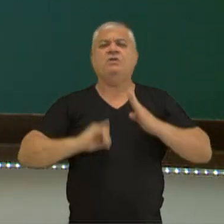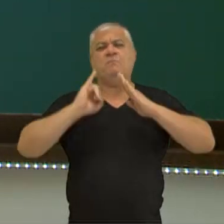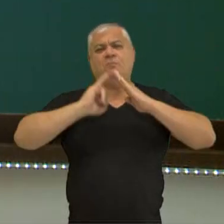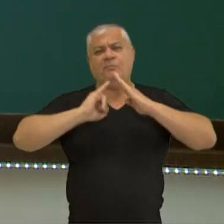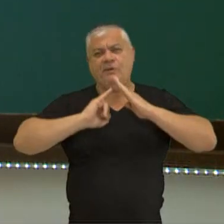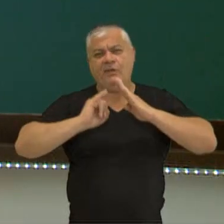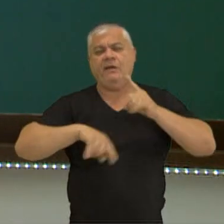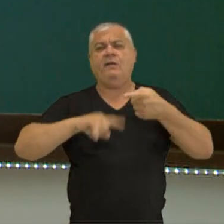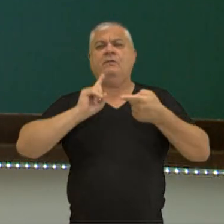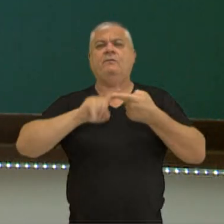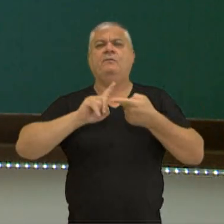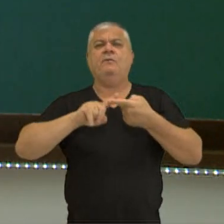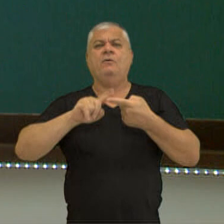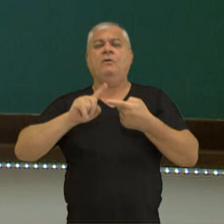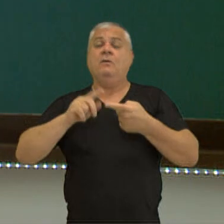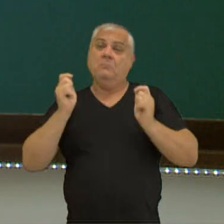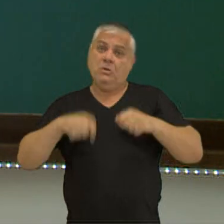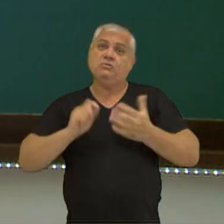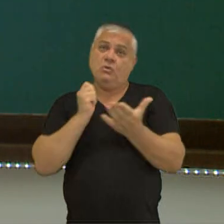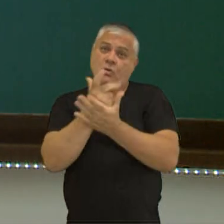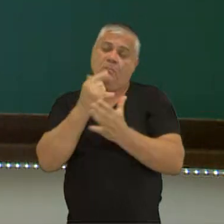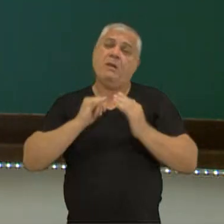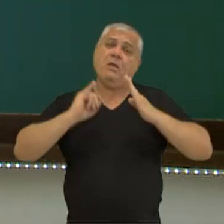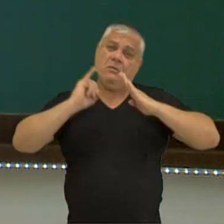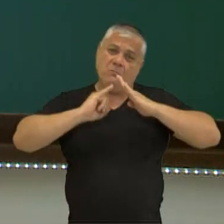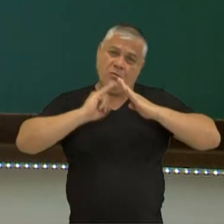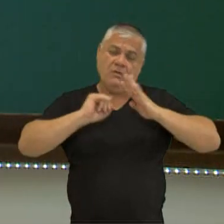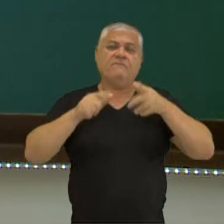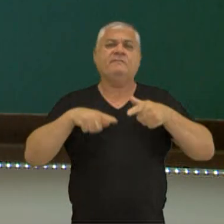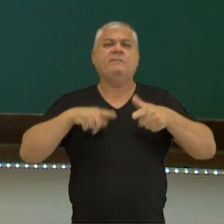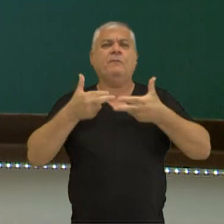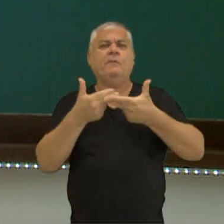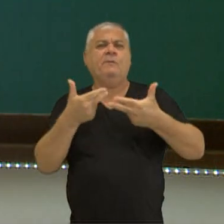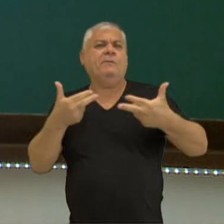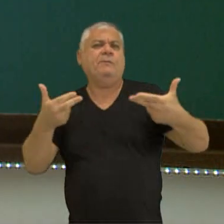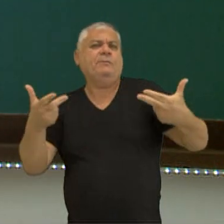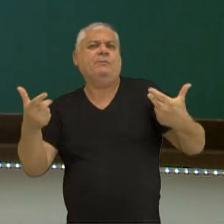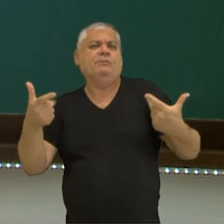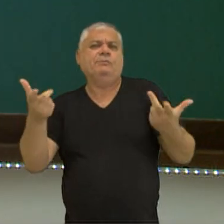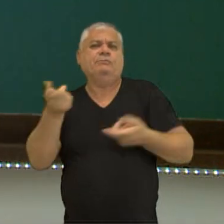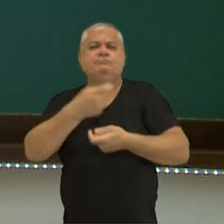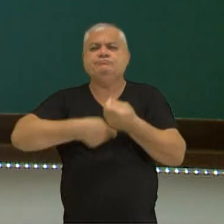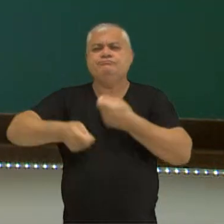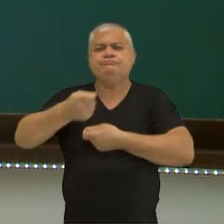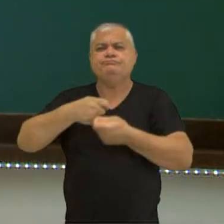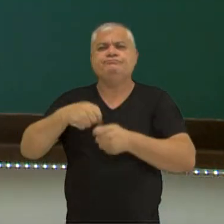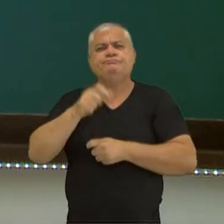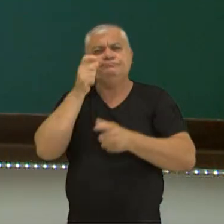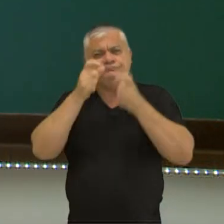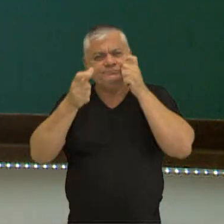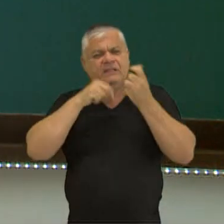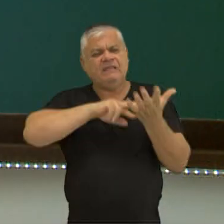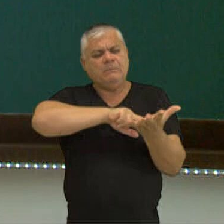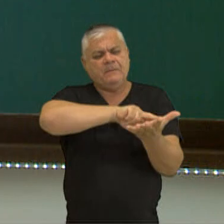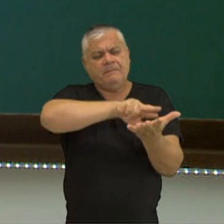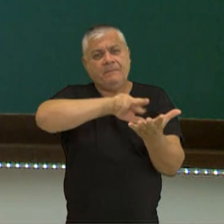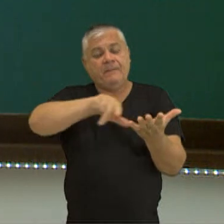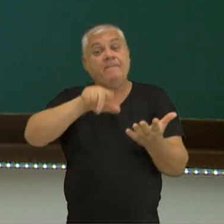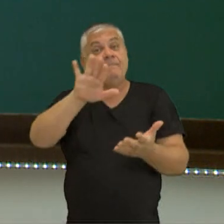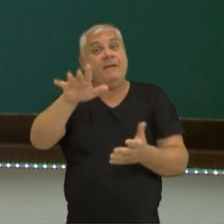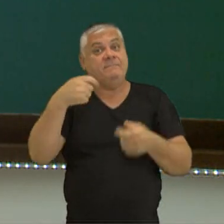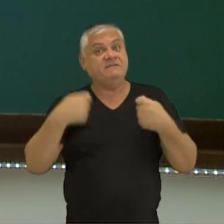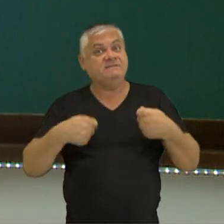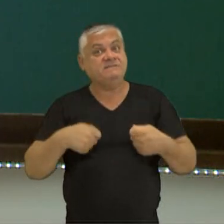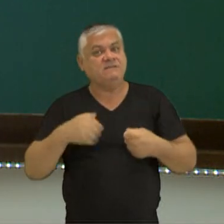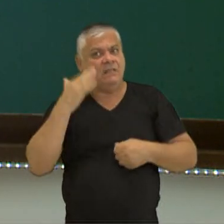trabalha com imóveis, e outros fundos financeiros que são bastante interessantes, mas tem que se estudar